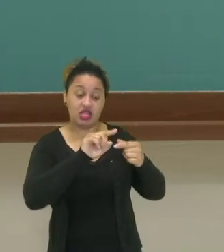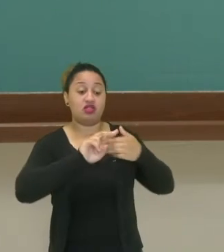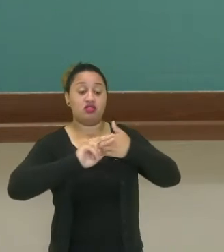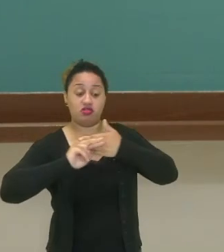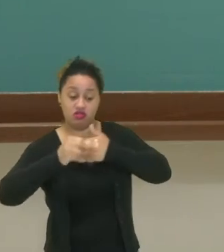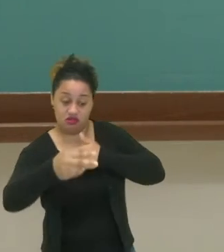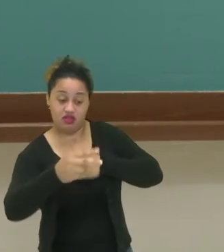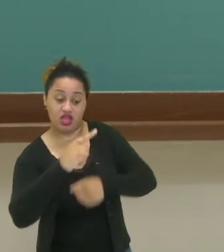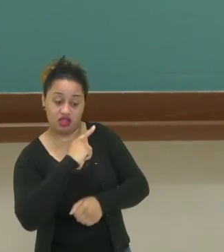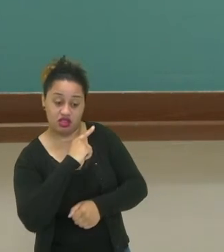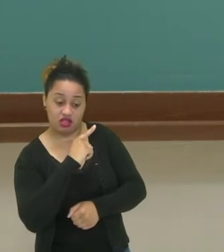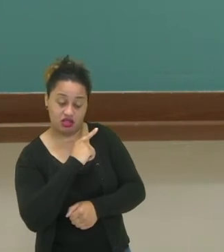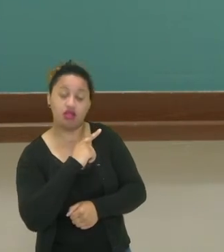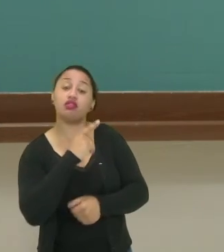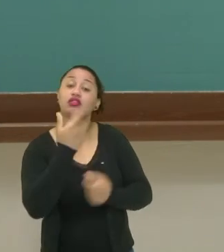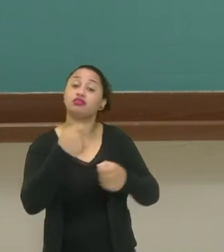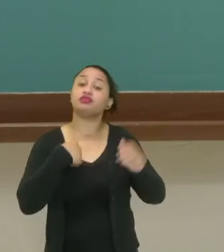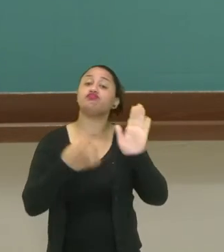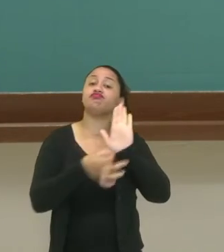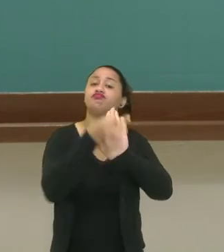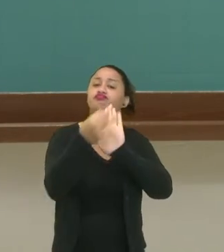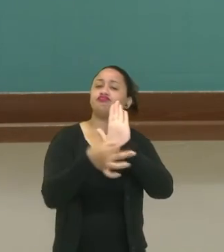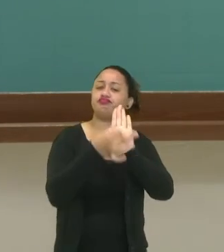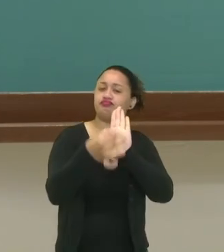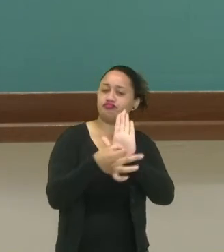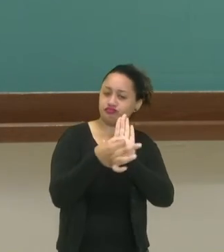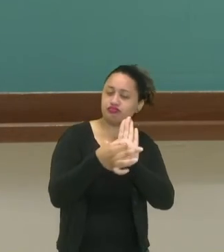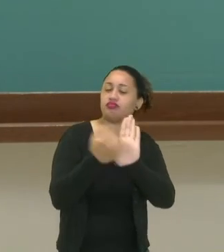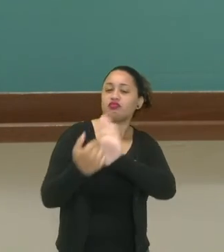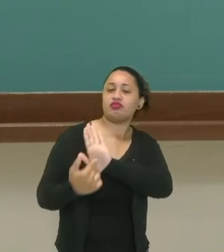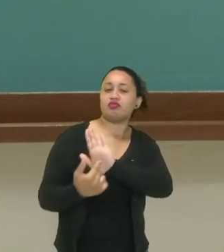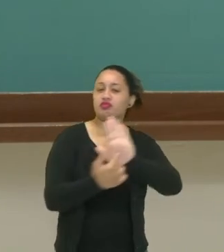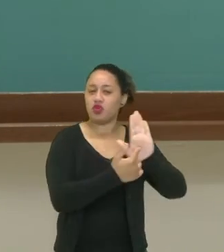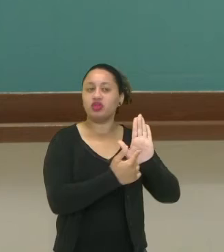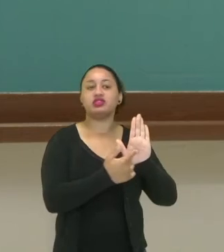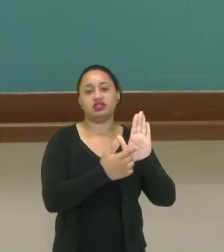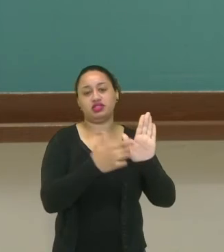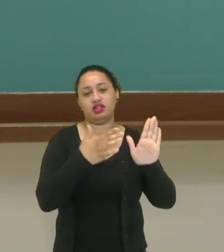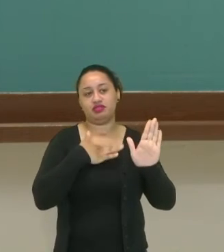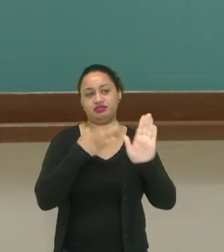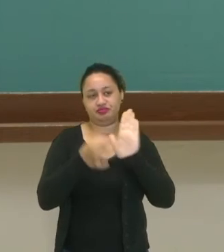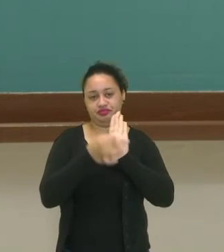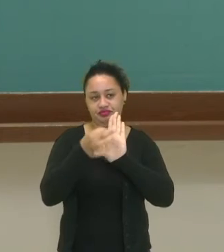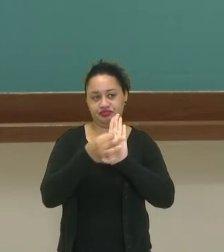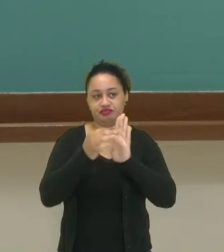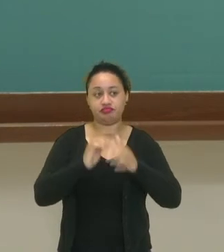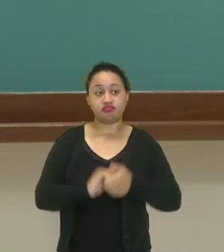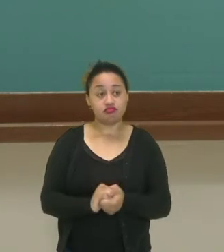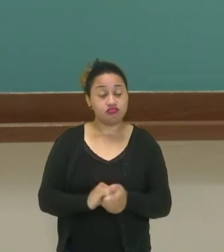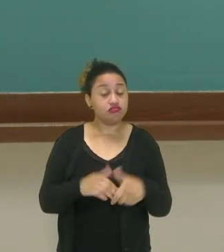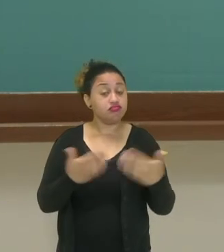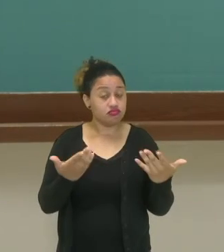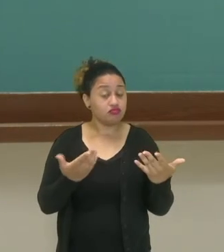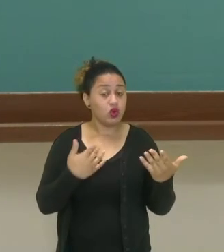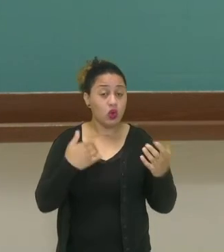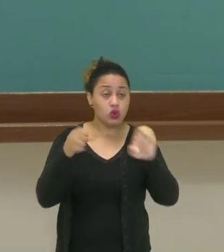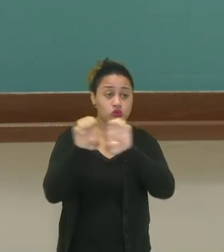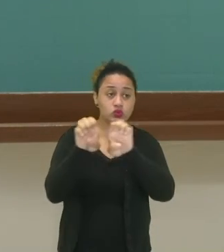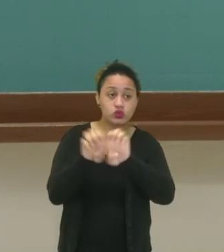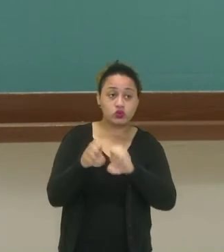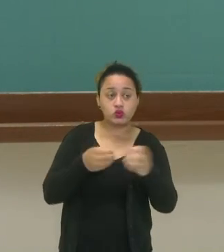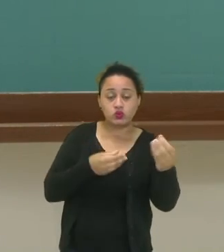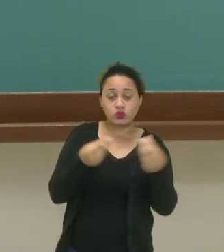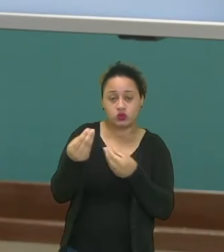aquilo. Então, eu tenho que argumentar, eu tenho que expor os meus argumentos. Em relação à